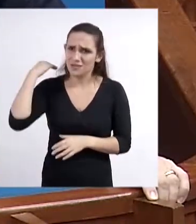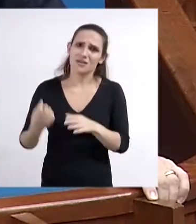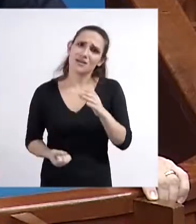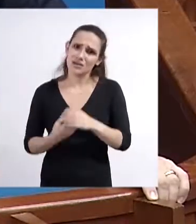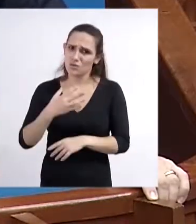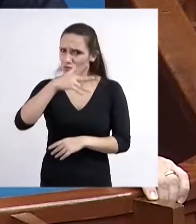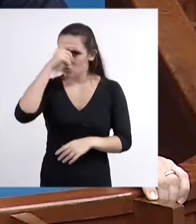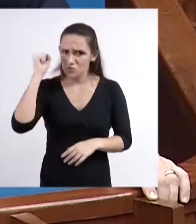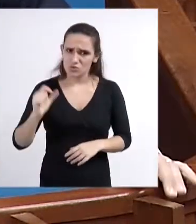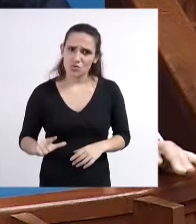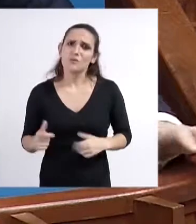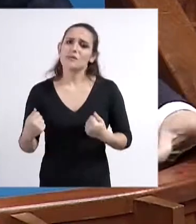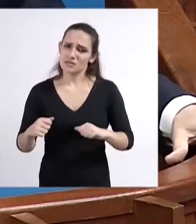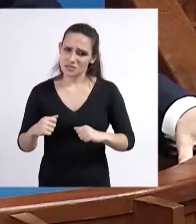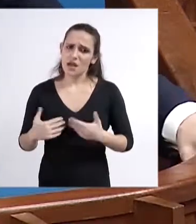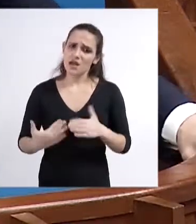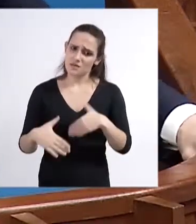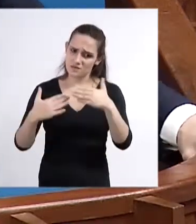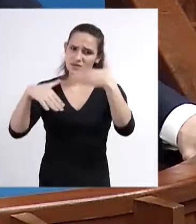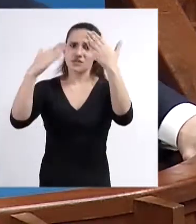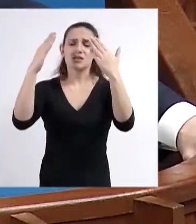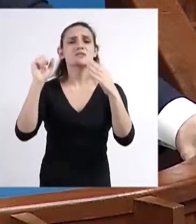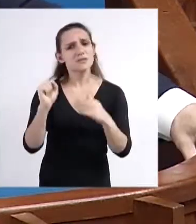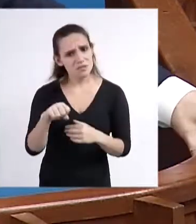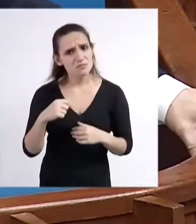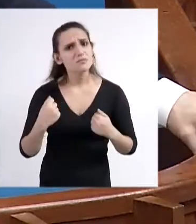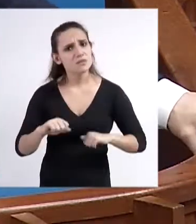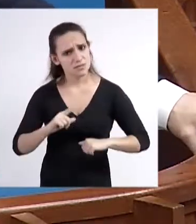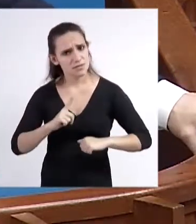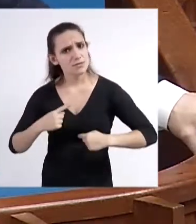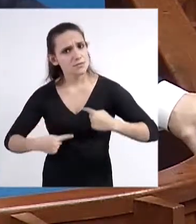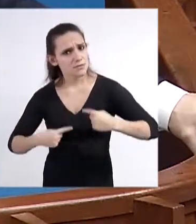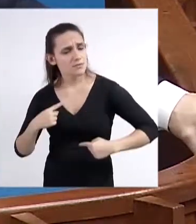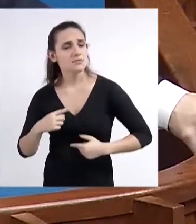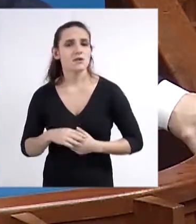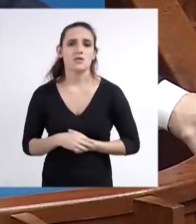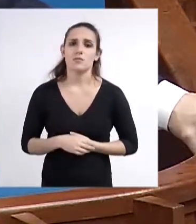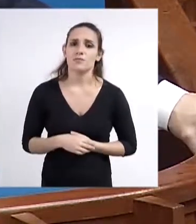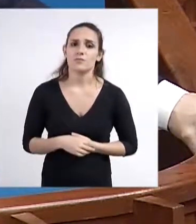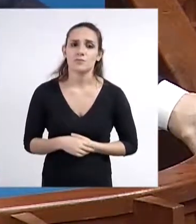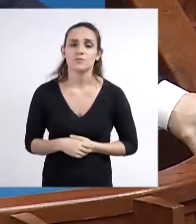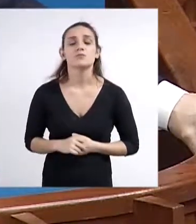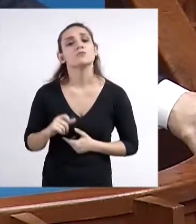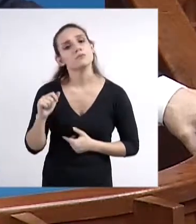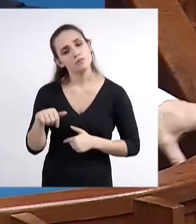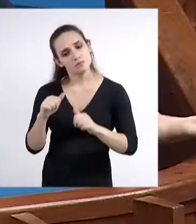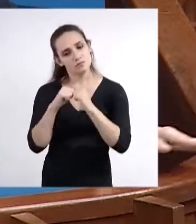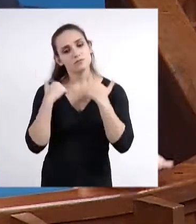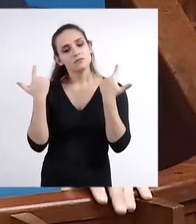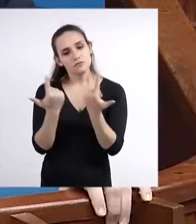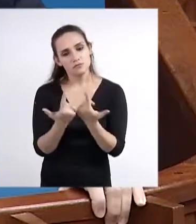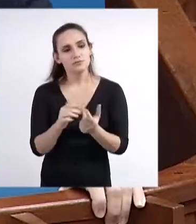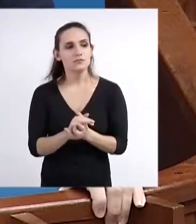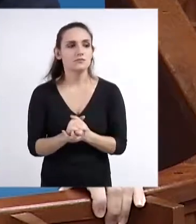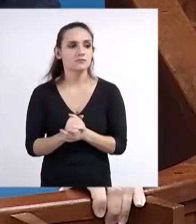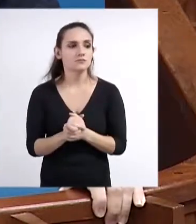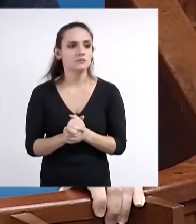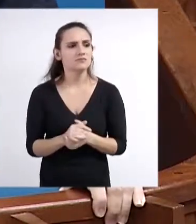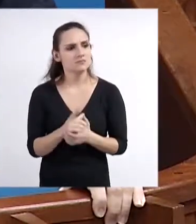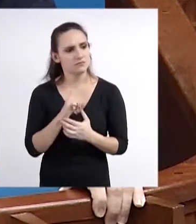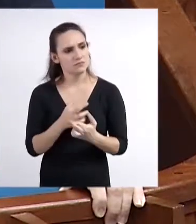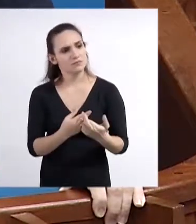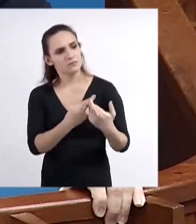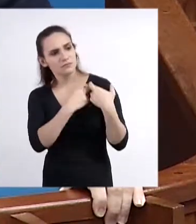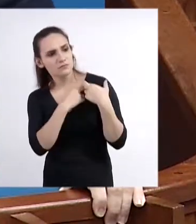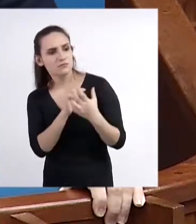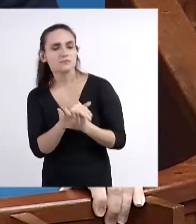precisamos avançar. É necessário essa discussão e essa Casa de Leis tem esse